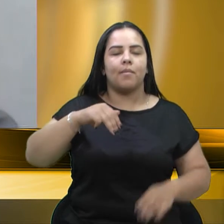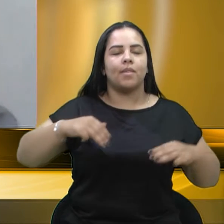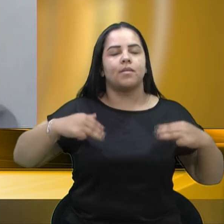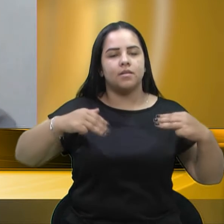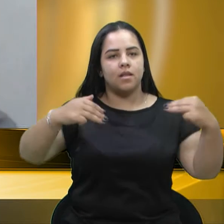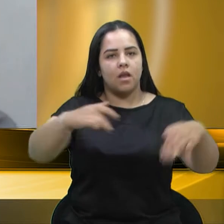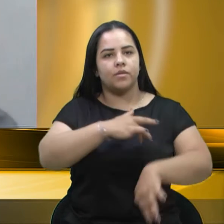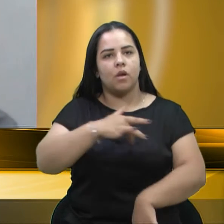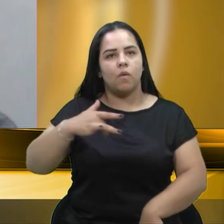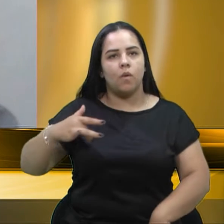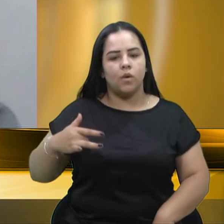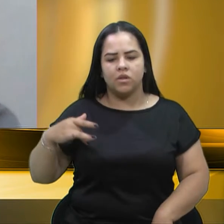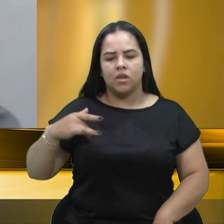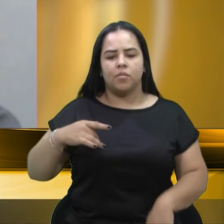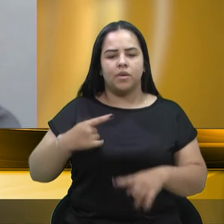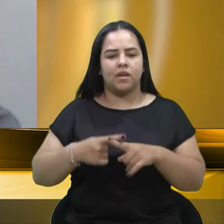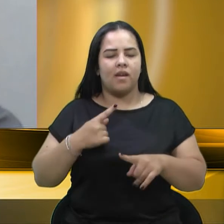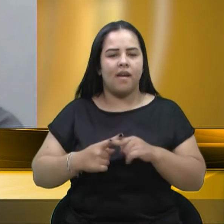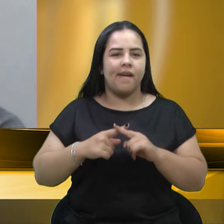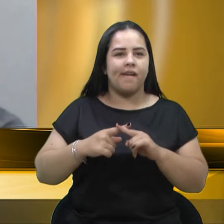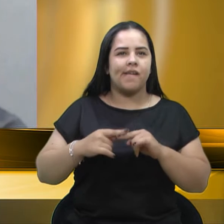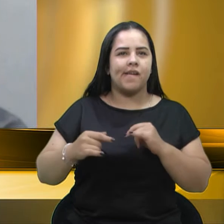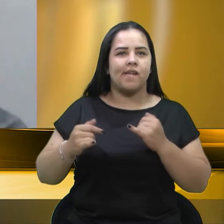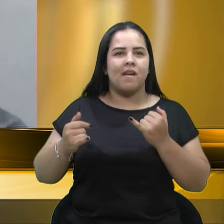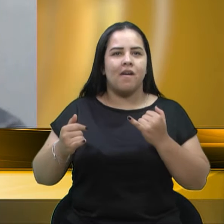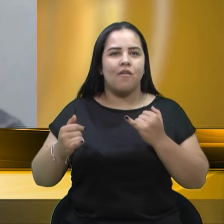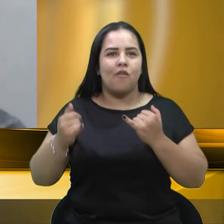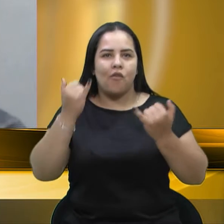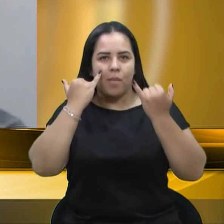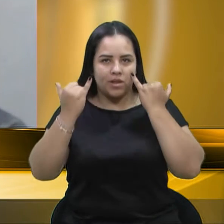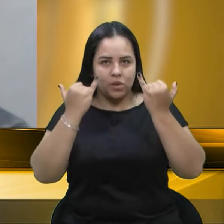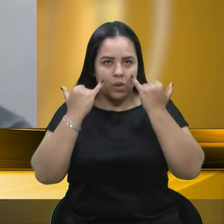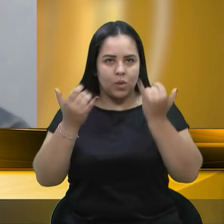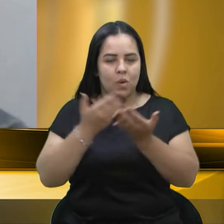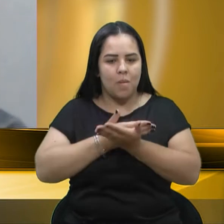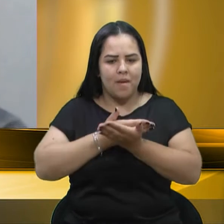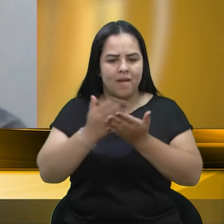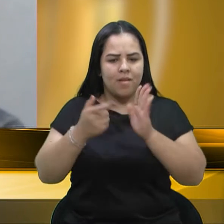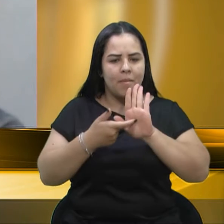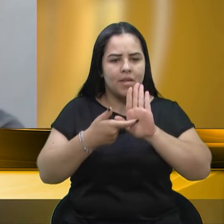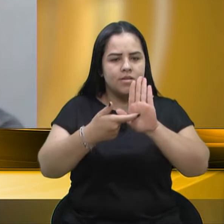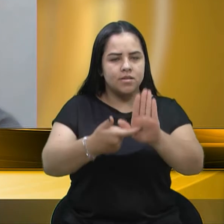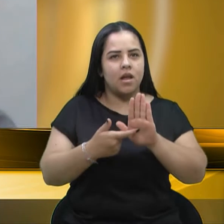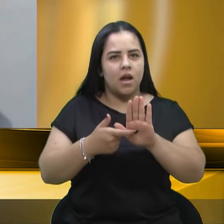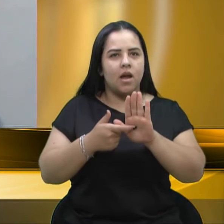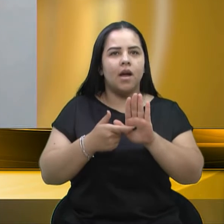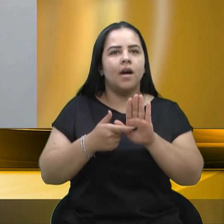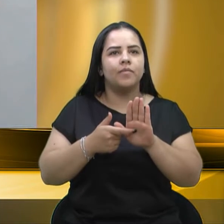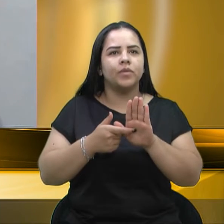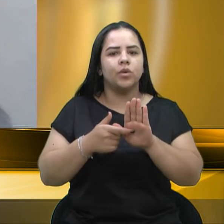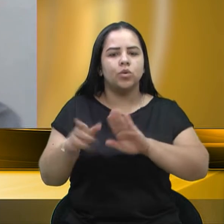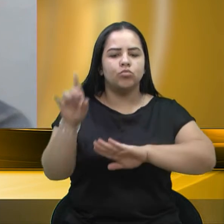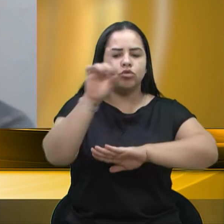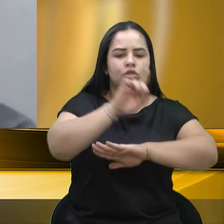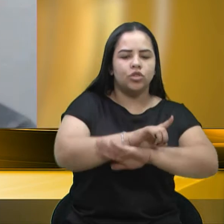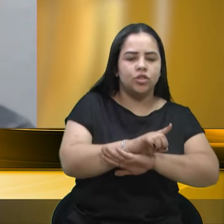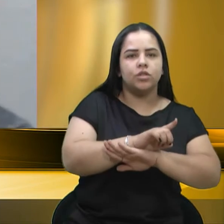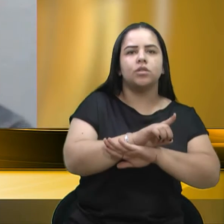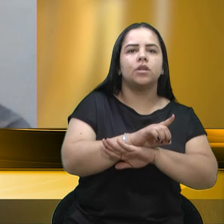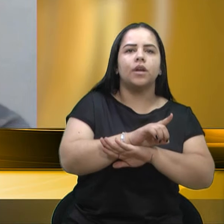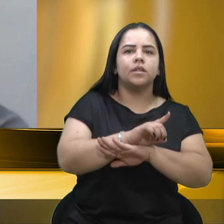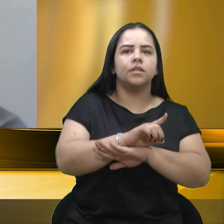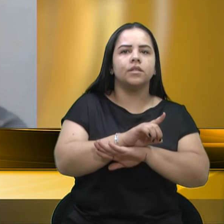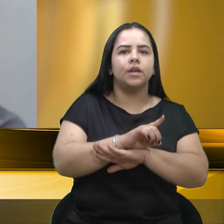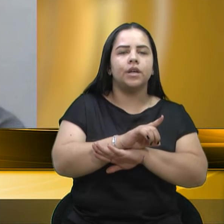são informações que começam a se apresentar com dados e com datas que